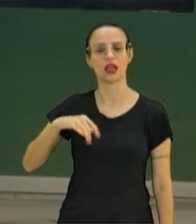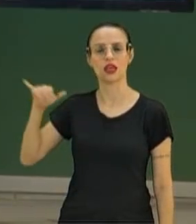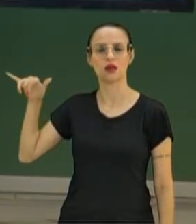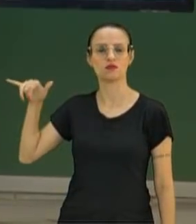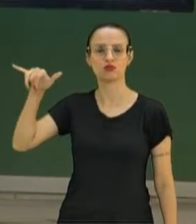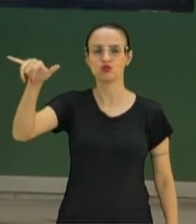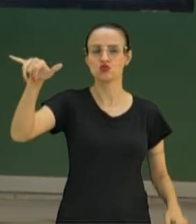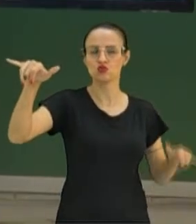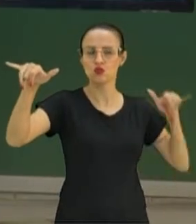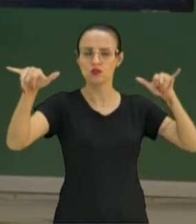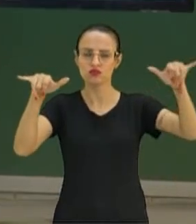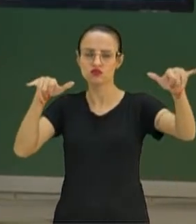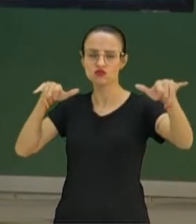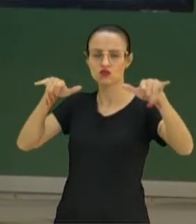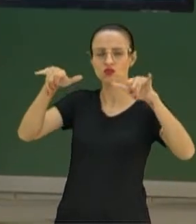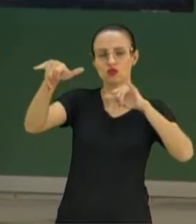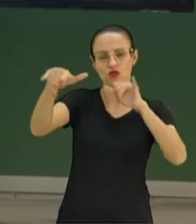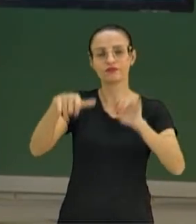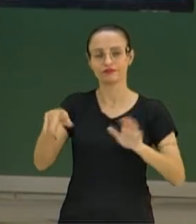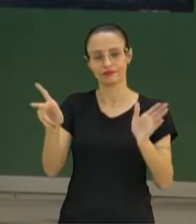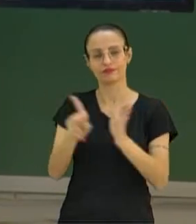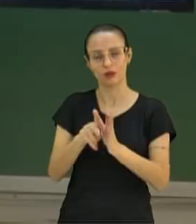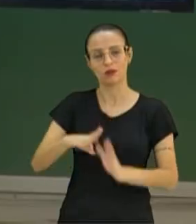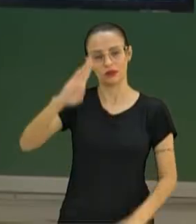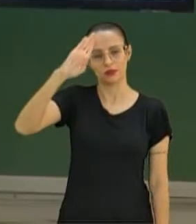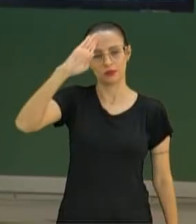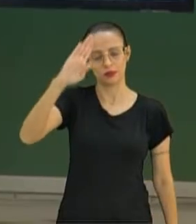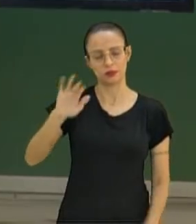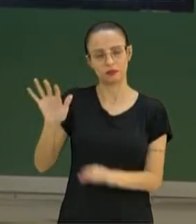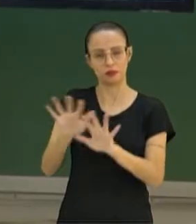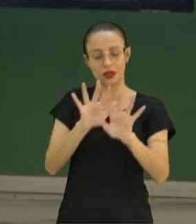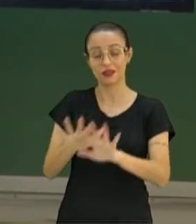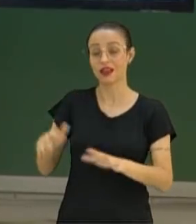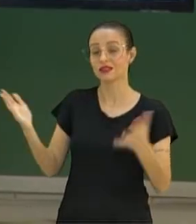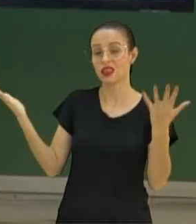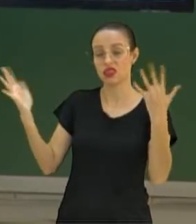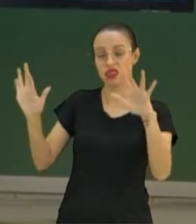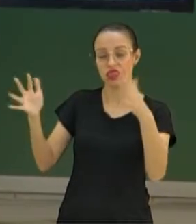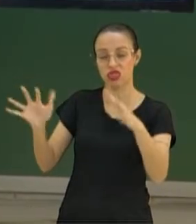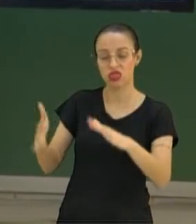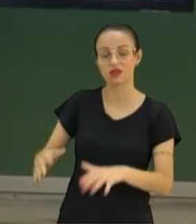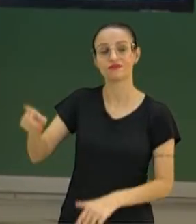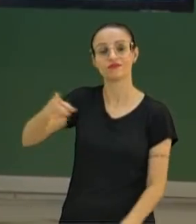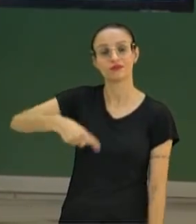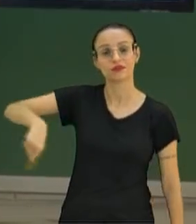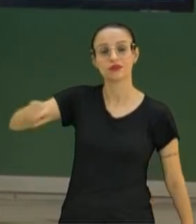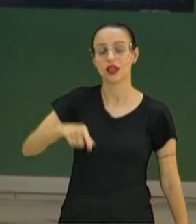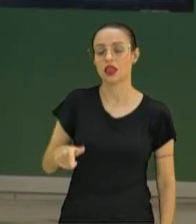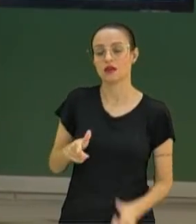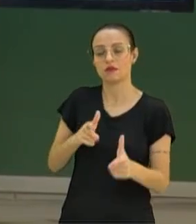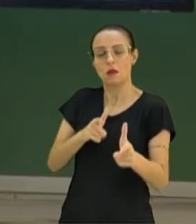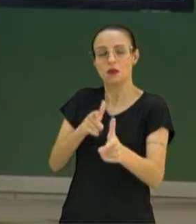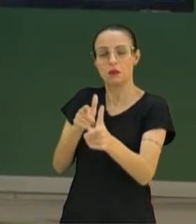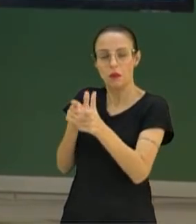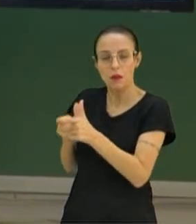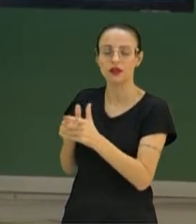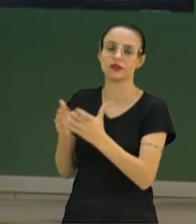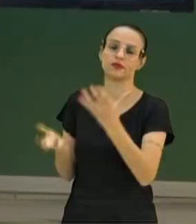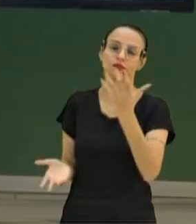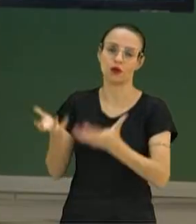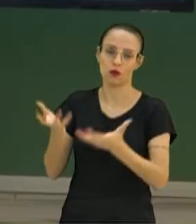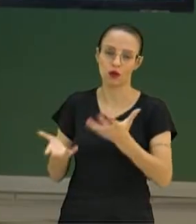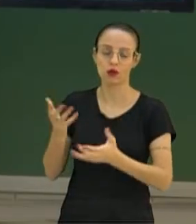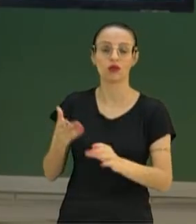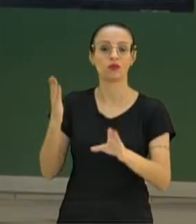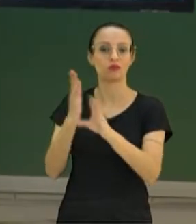dos aviões como força militar. As vilas, portanto, foram arrasadas e os camponeses fuzilados e queimados, né? Nesse